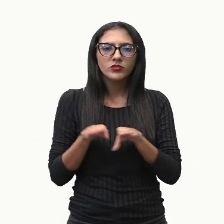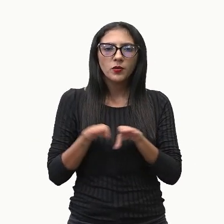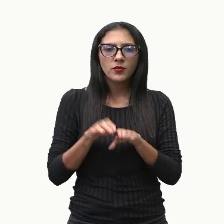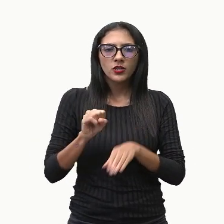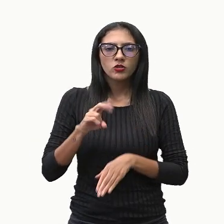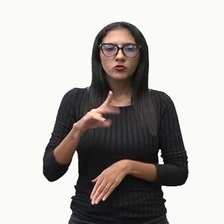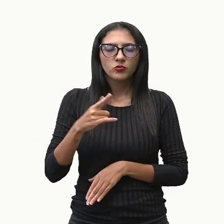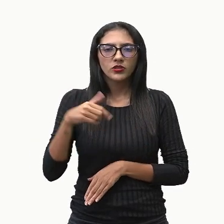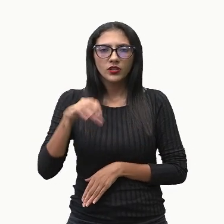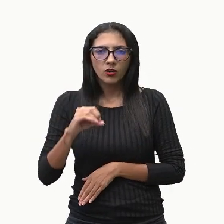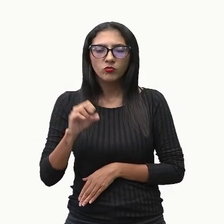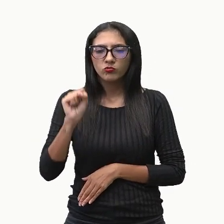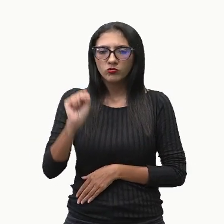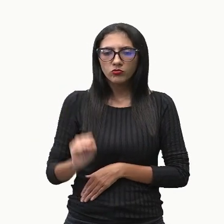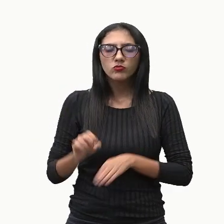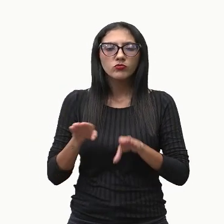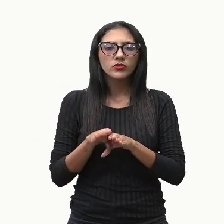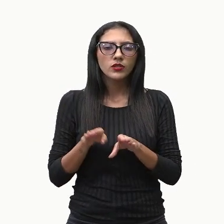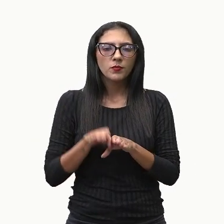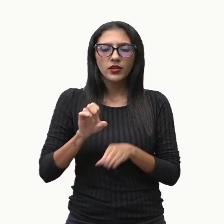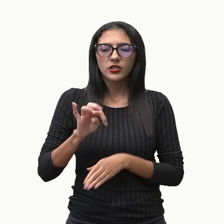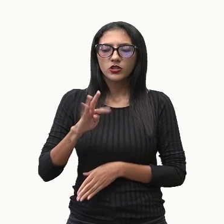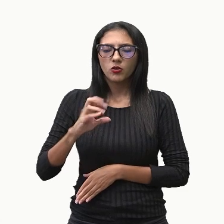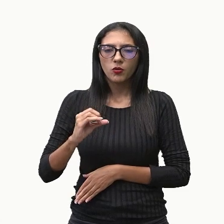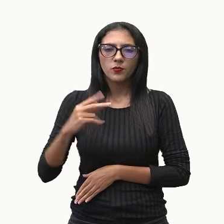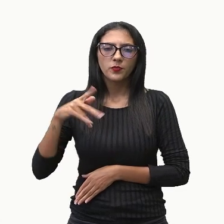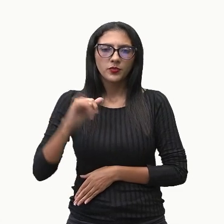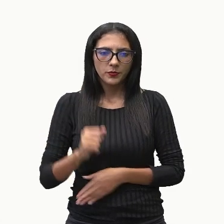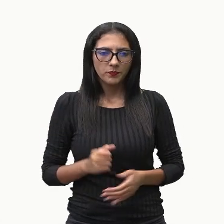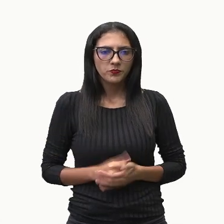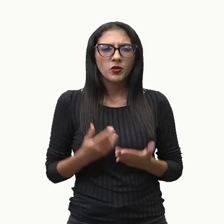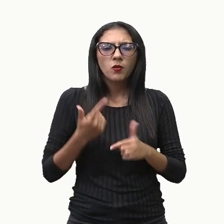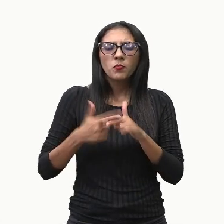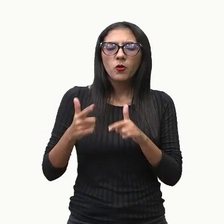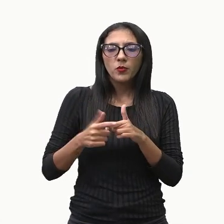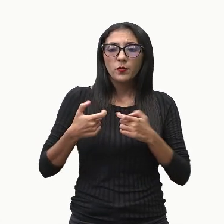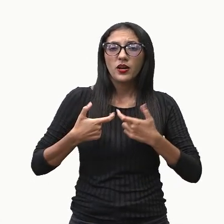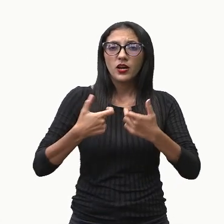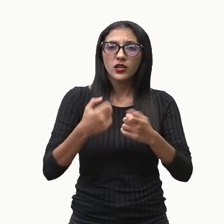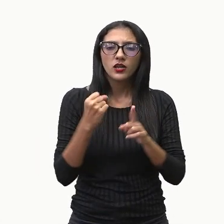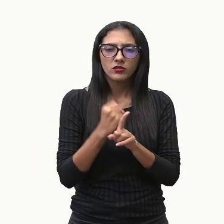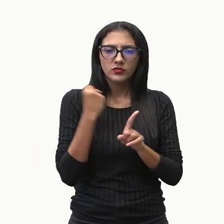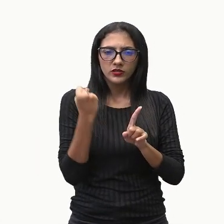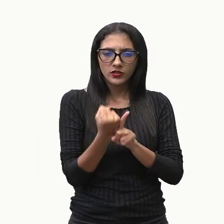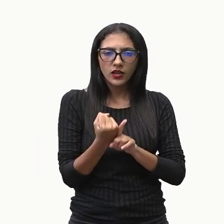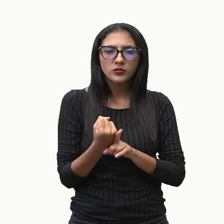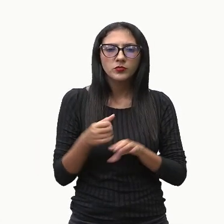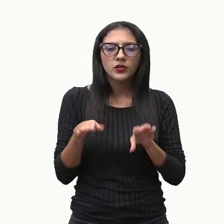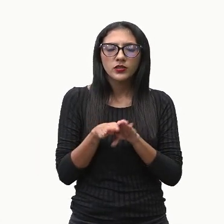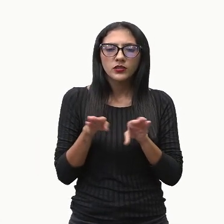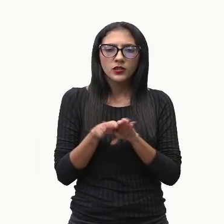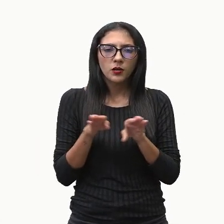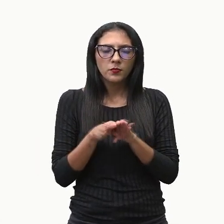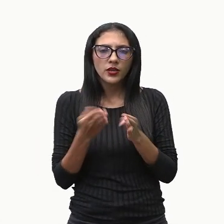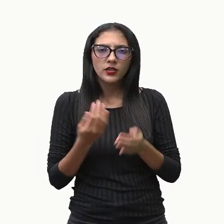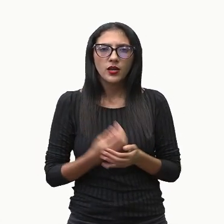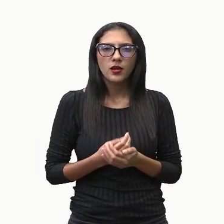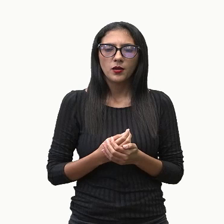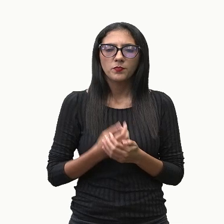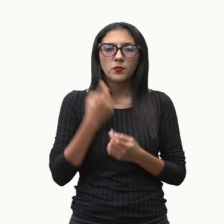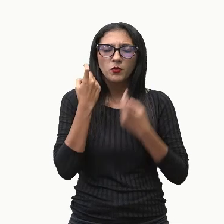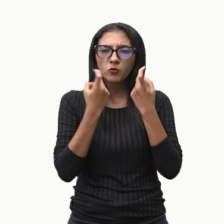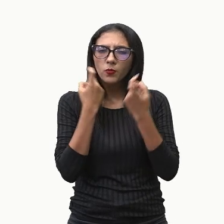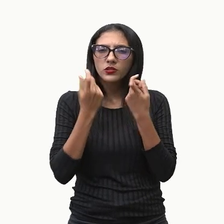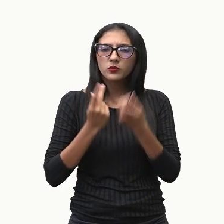do Sul e Etiópia. O conflito que levou eles lá, a guerra civil na Somália e instabilidade na região. E aí